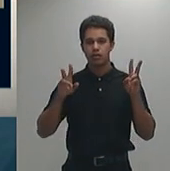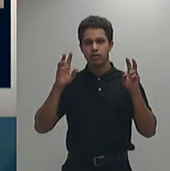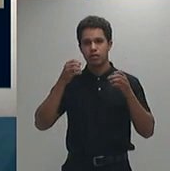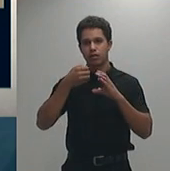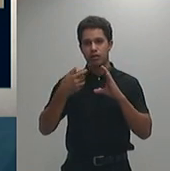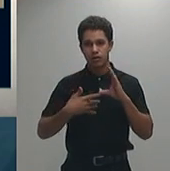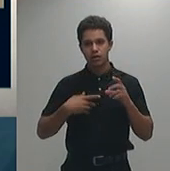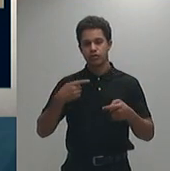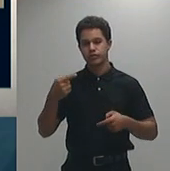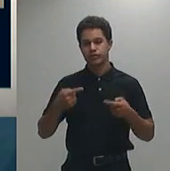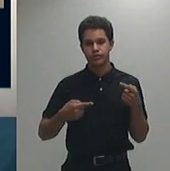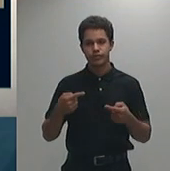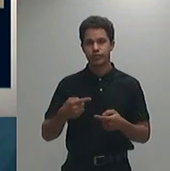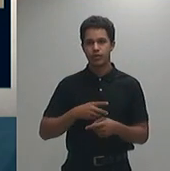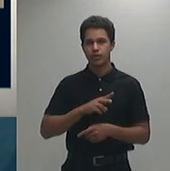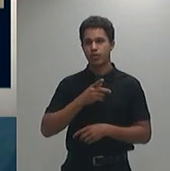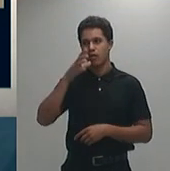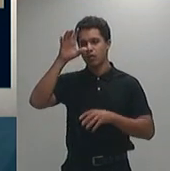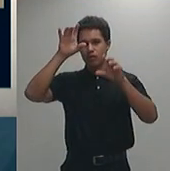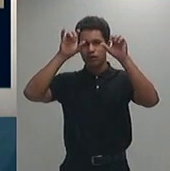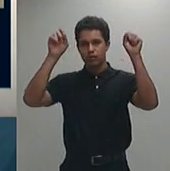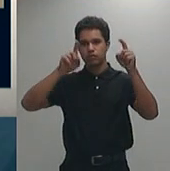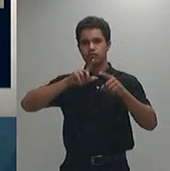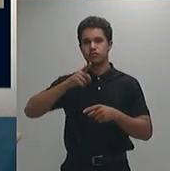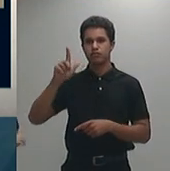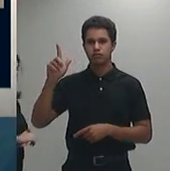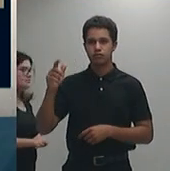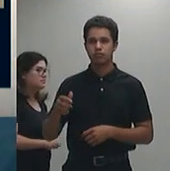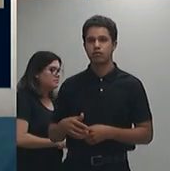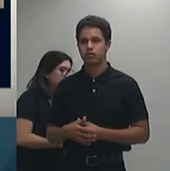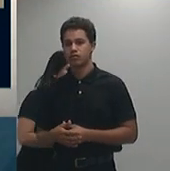do tribunal arbitral do procedimento arbitral i